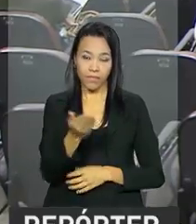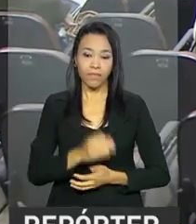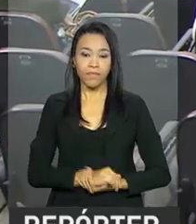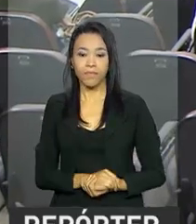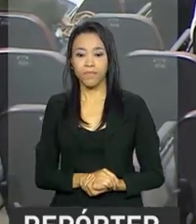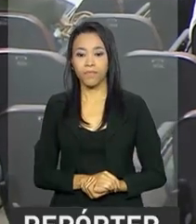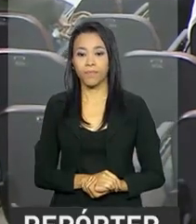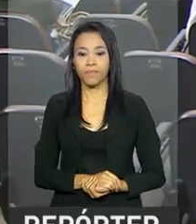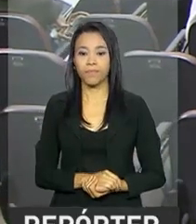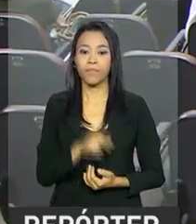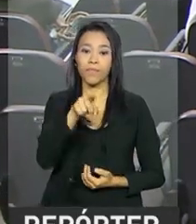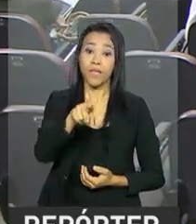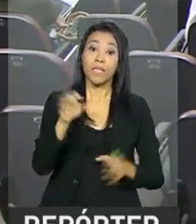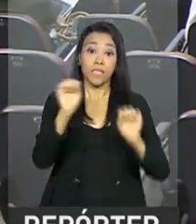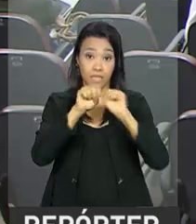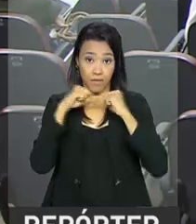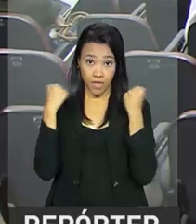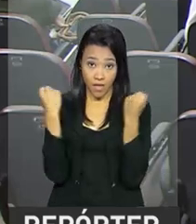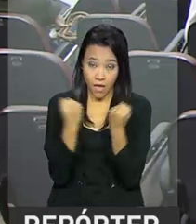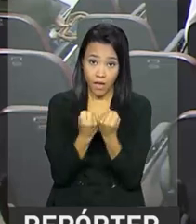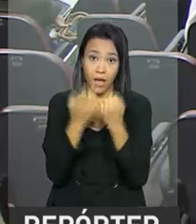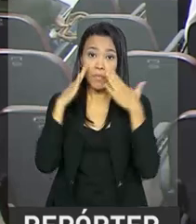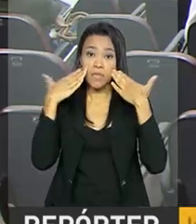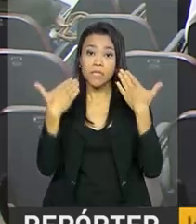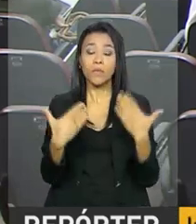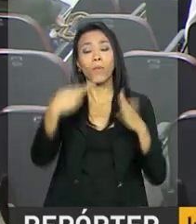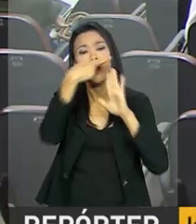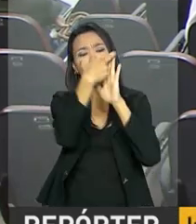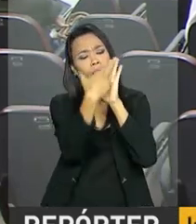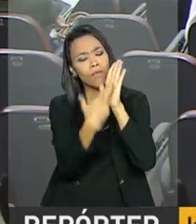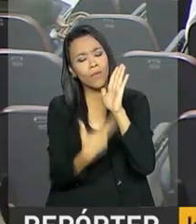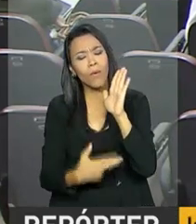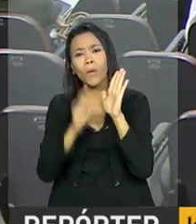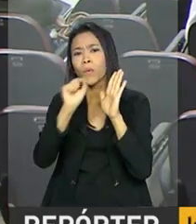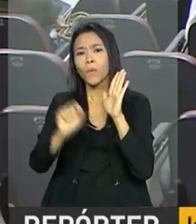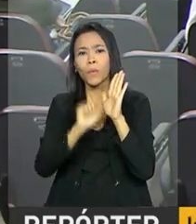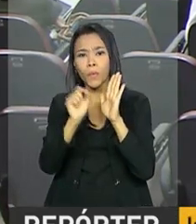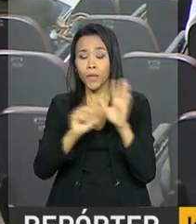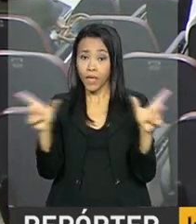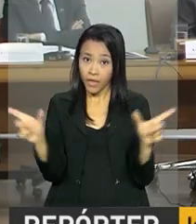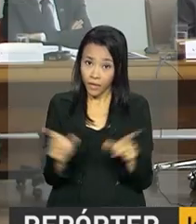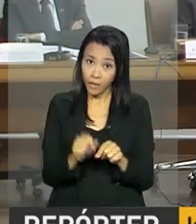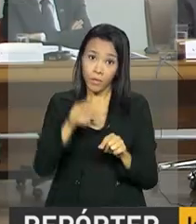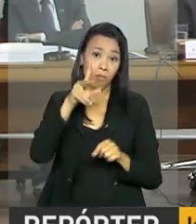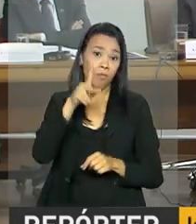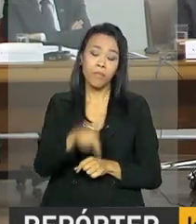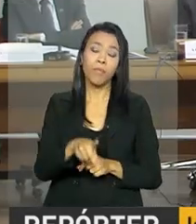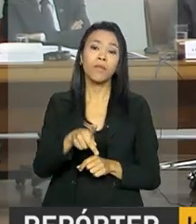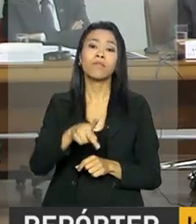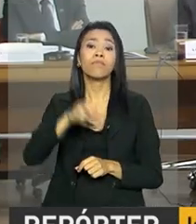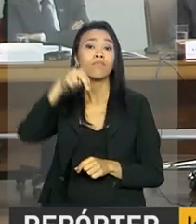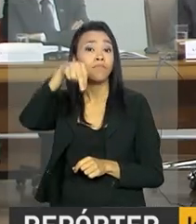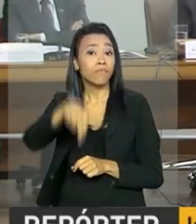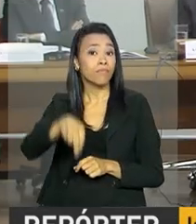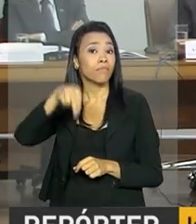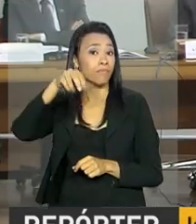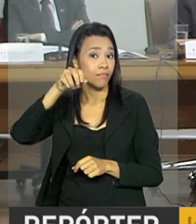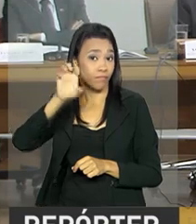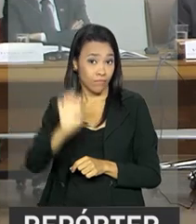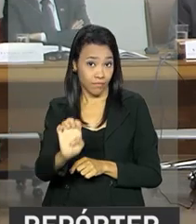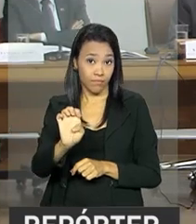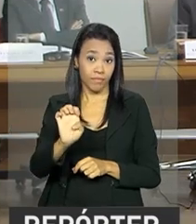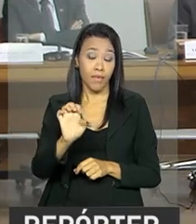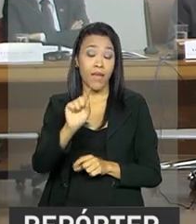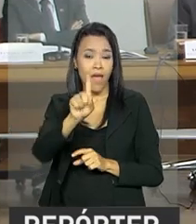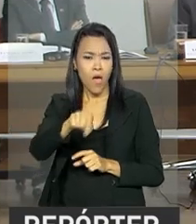2016 o seminário apresentou o relatório de monitoramento do Plano Nacional de Educação o primeiro publicado desde sua